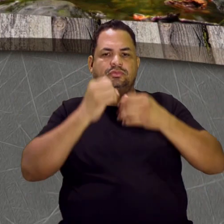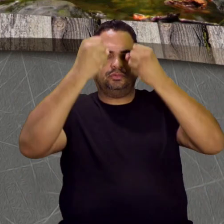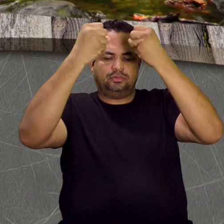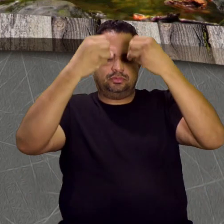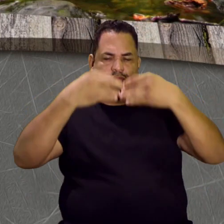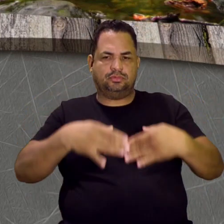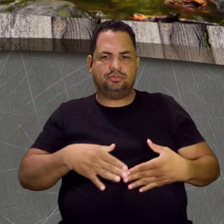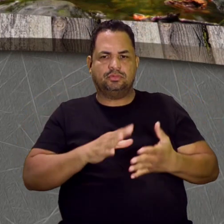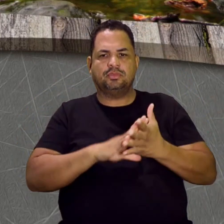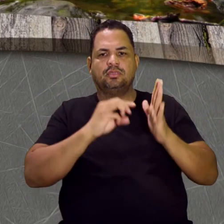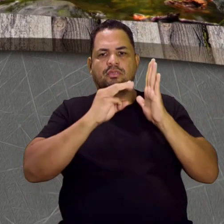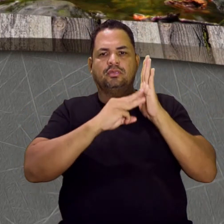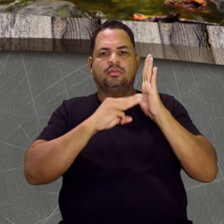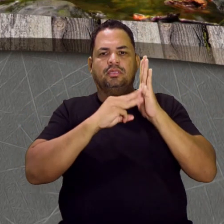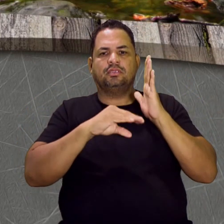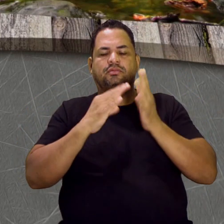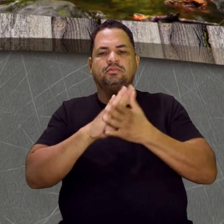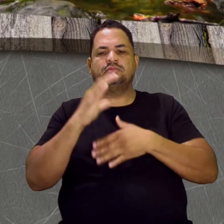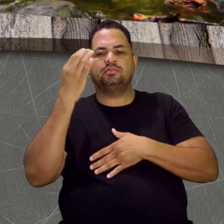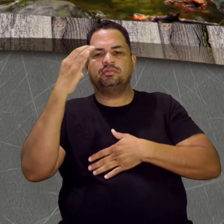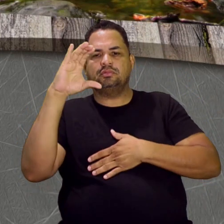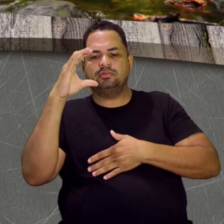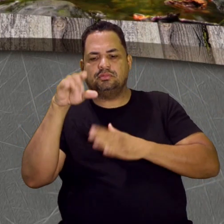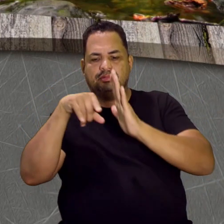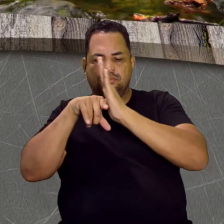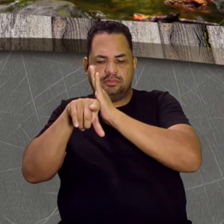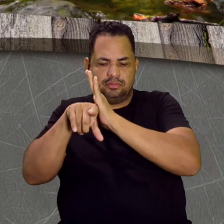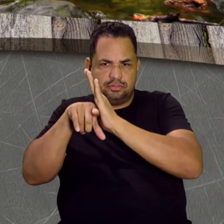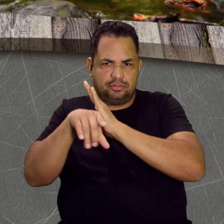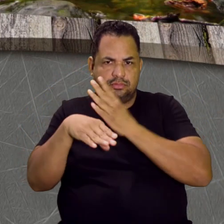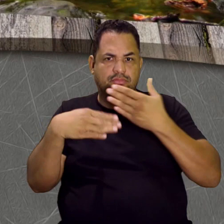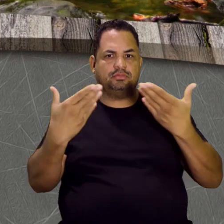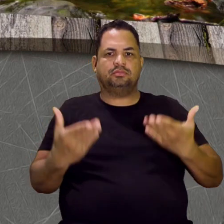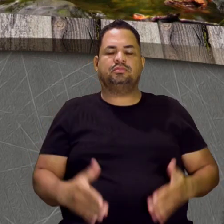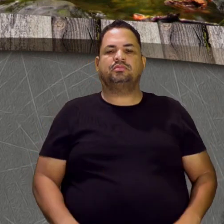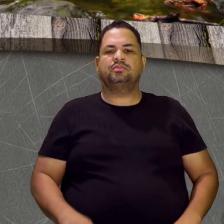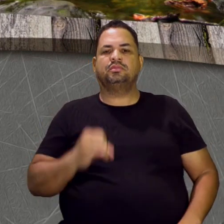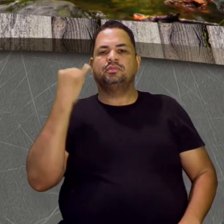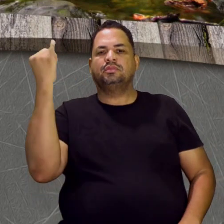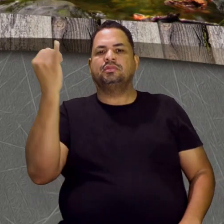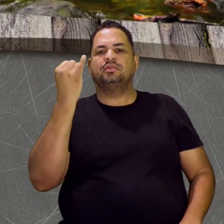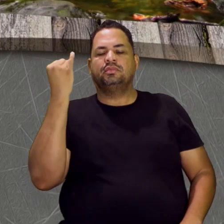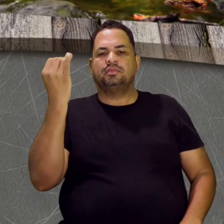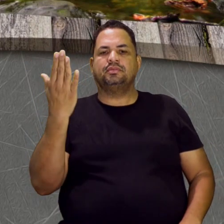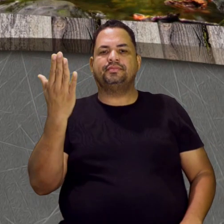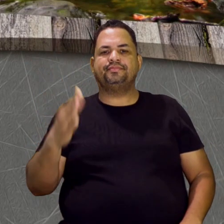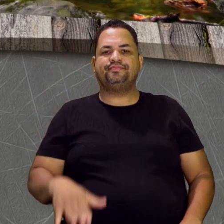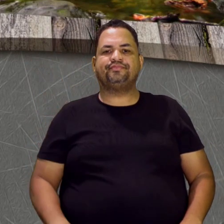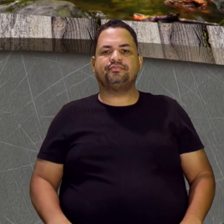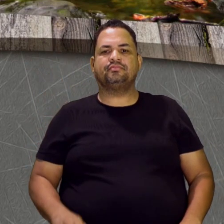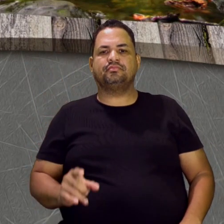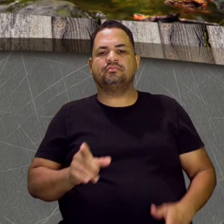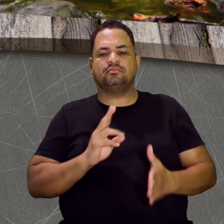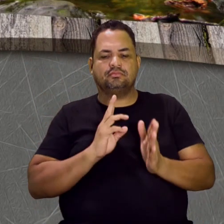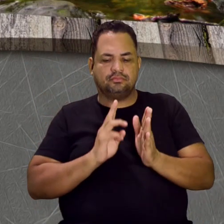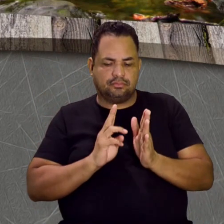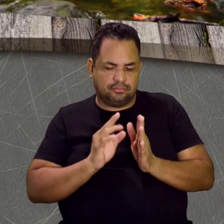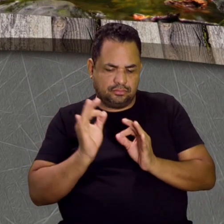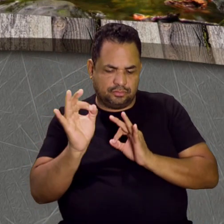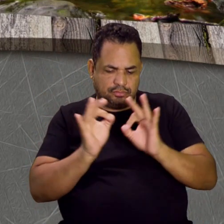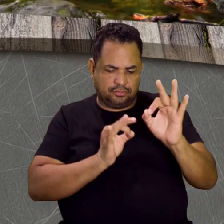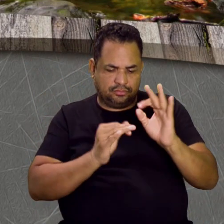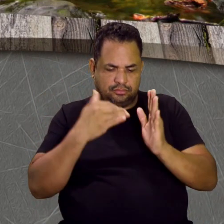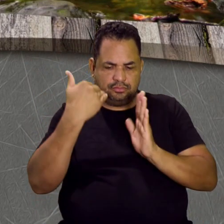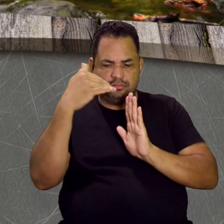um pouco aqui de métodos científicos, né? A linguagem científica, a importância da gente seguir alguns